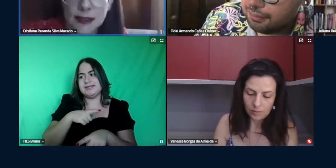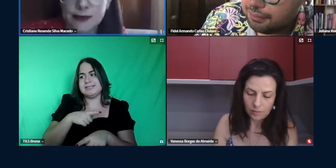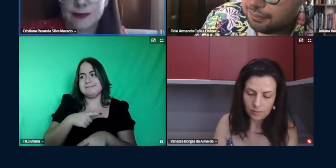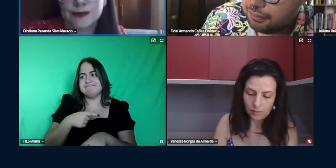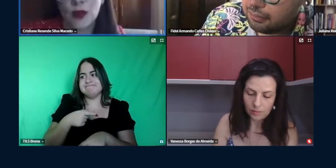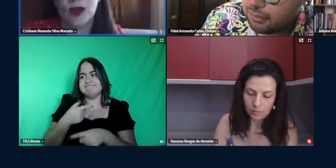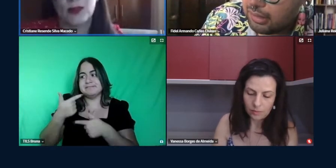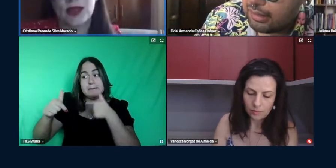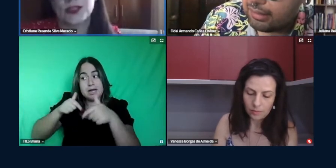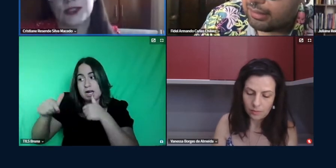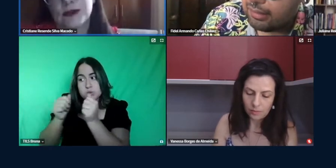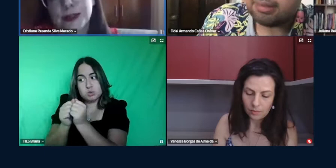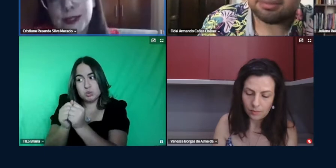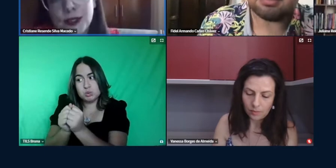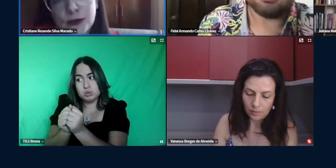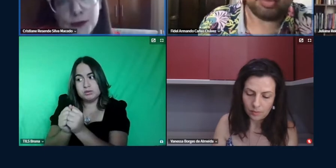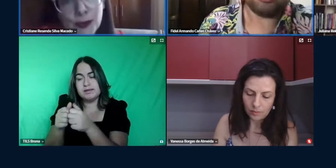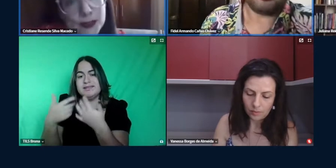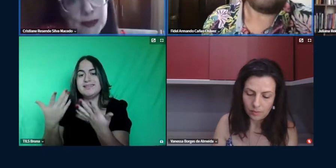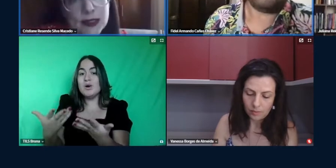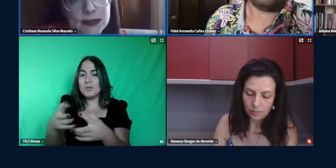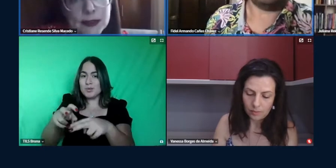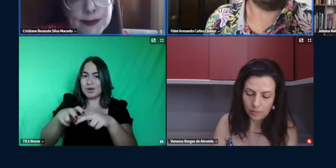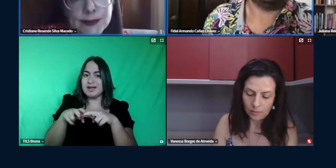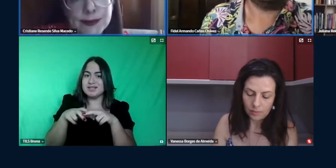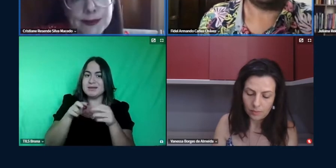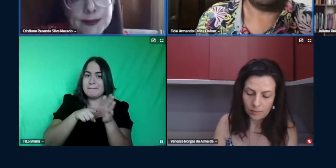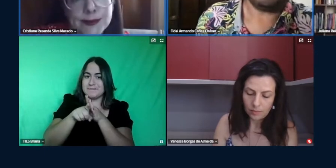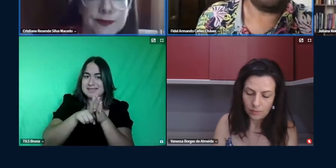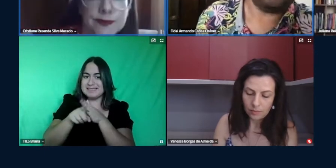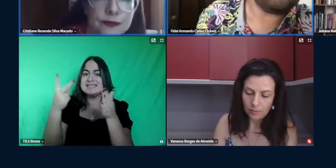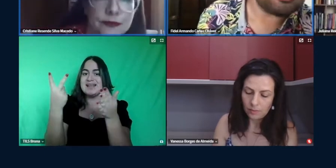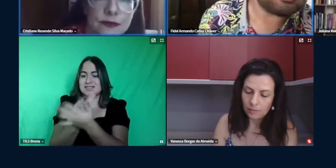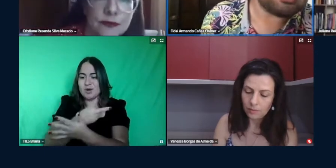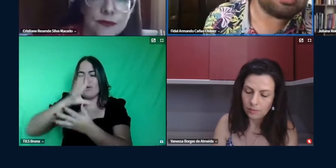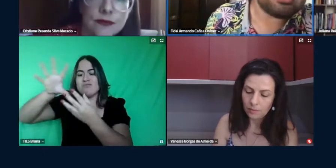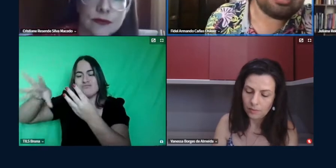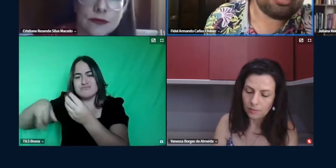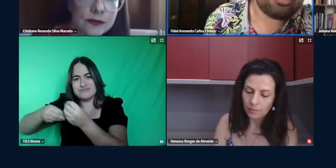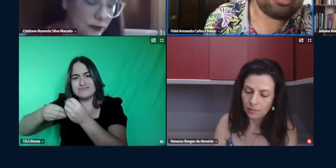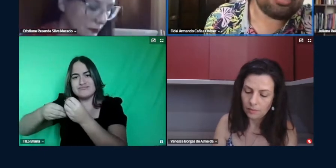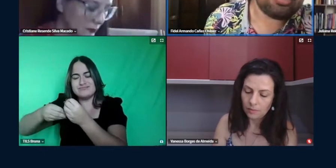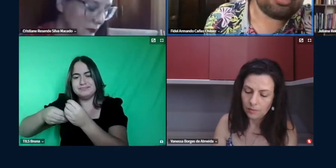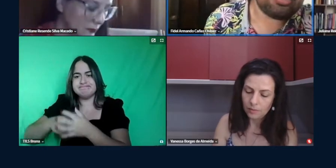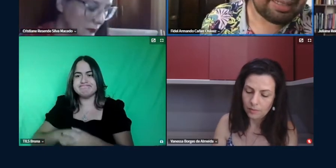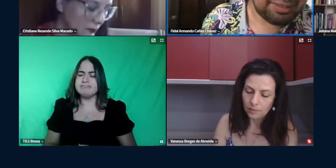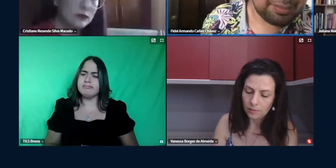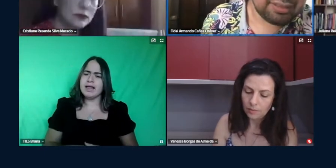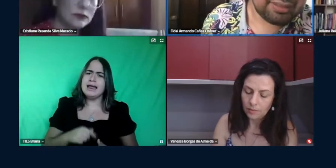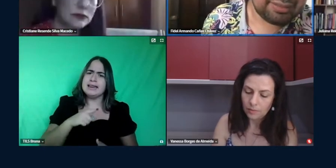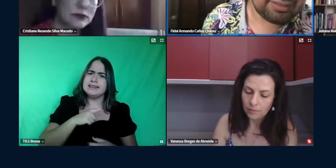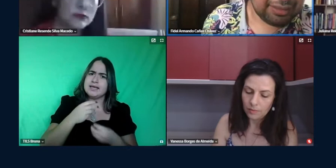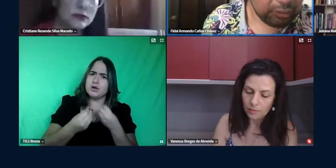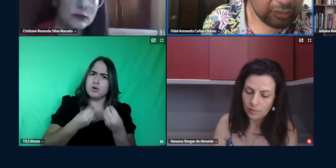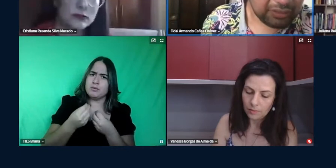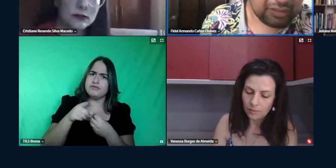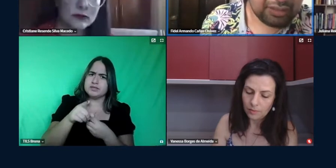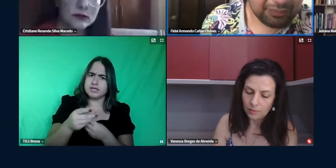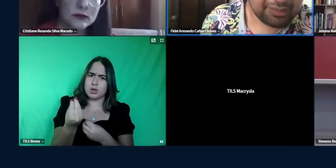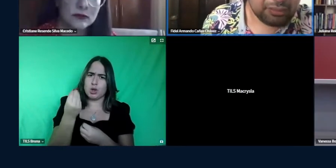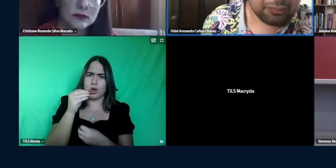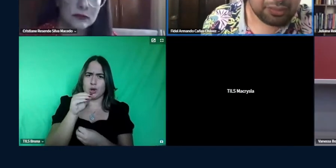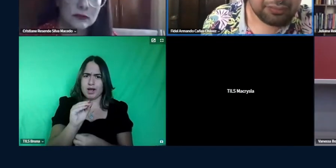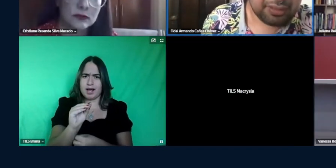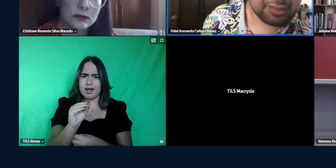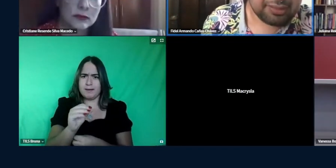pesquisação colaborativa muito bem perfeito teria como você colocar em um diagrama esses ciclos